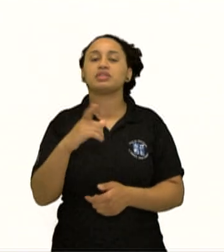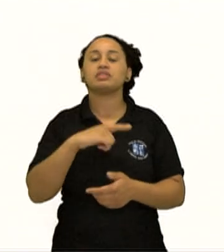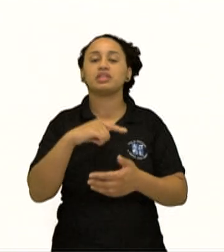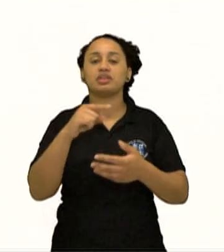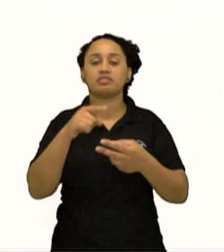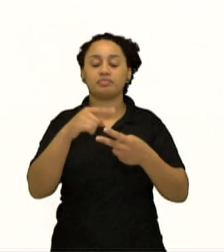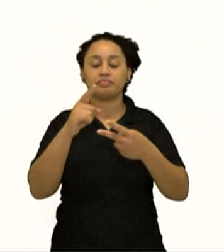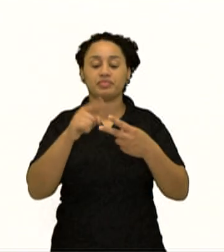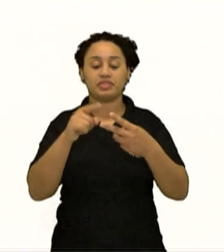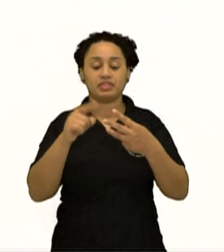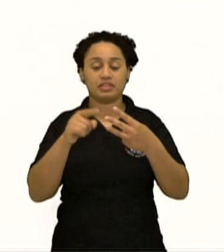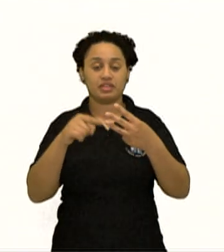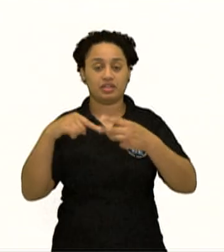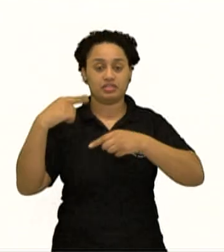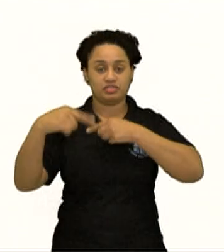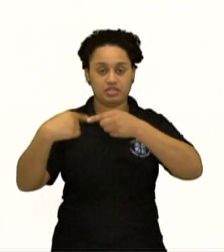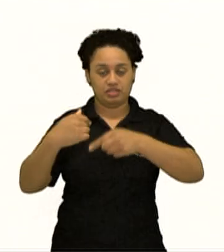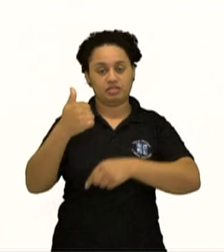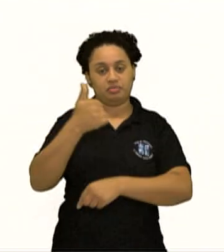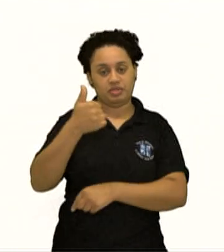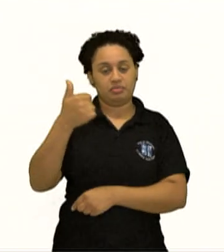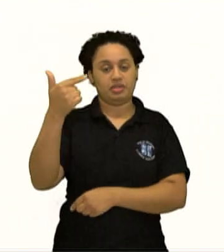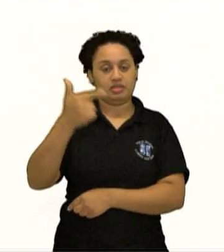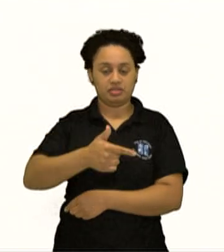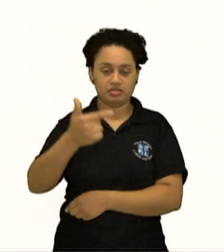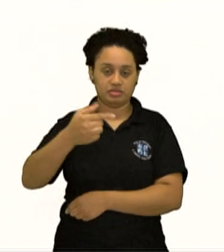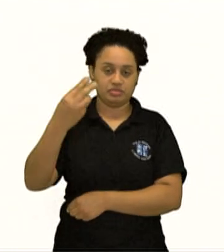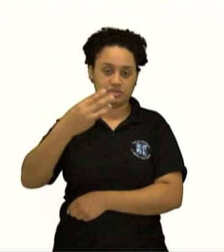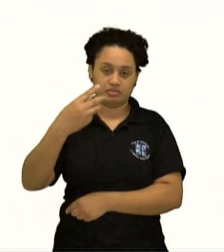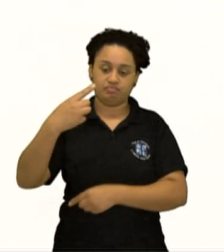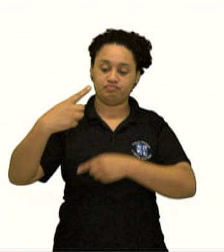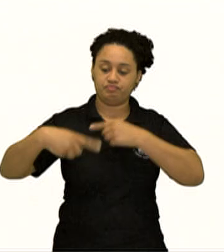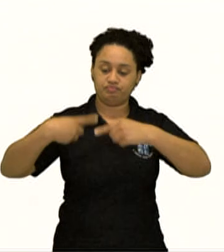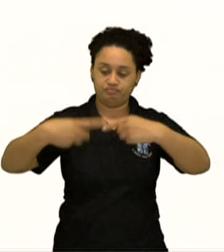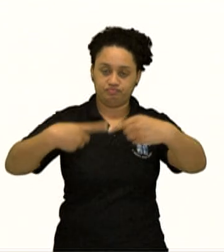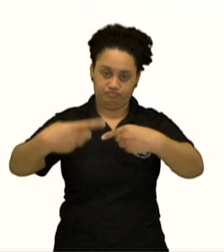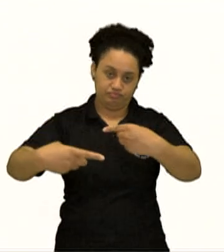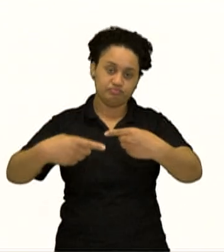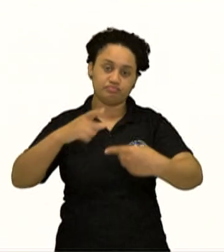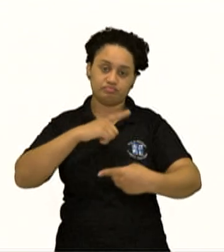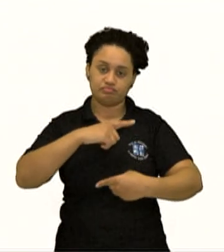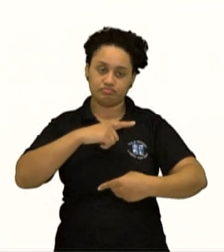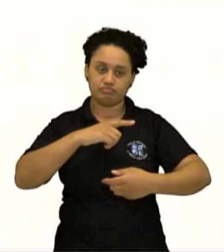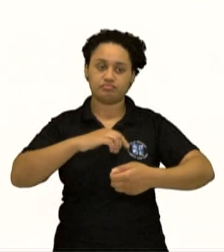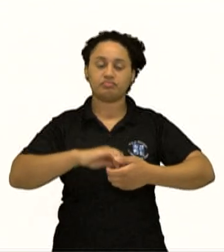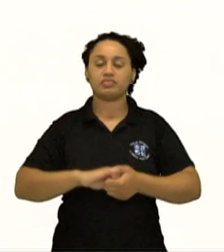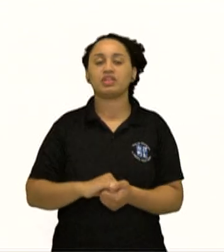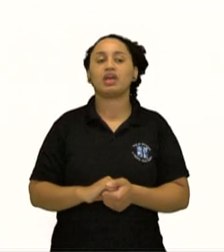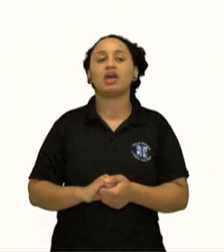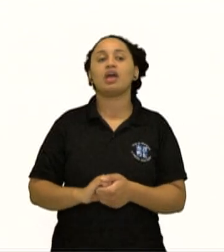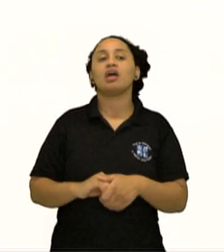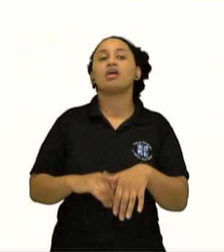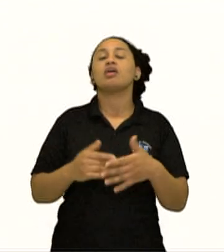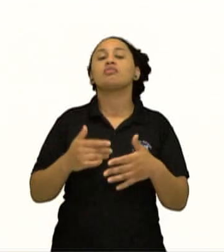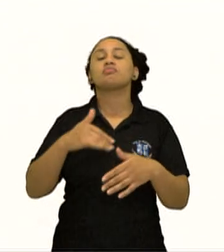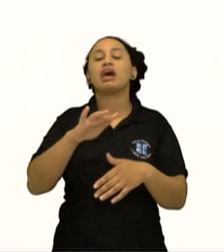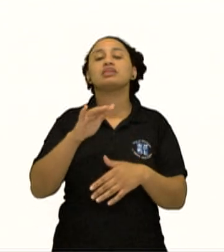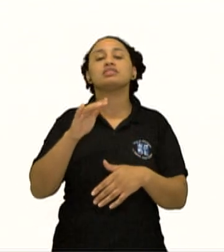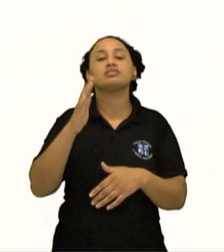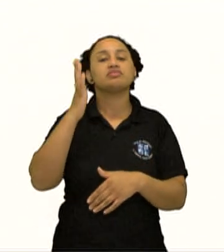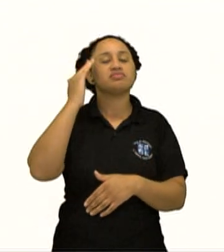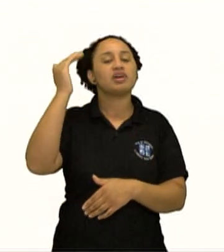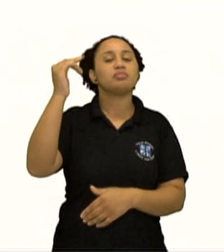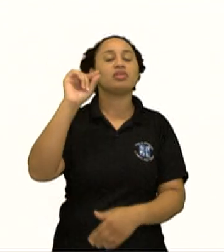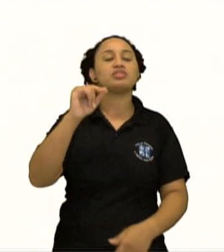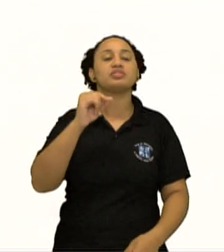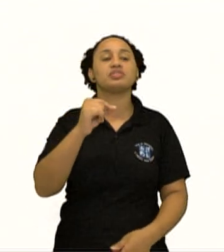3 gerações, a primeira, a segunda e a terceira geração, mais conhecida como geração